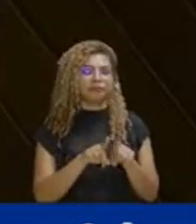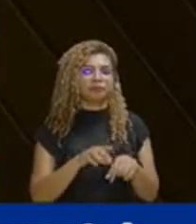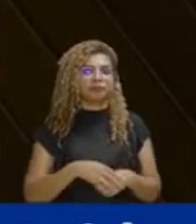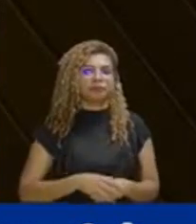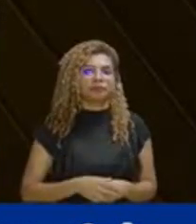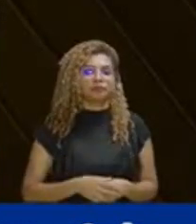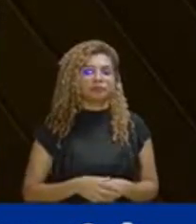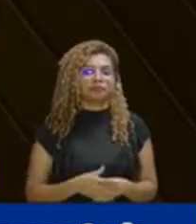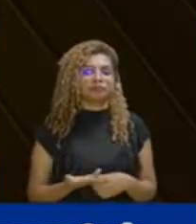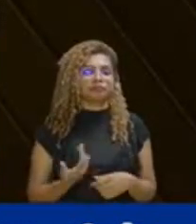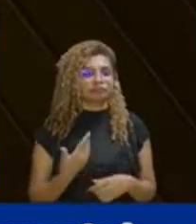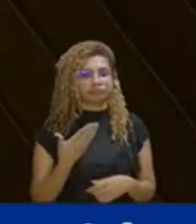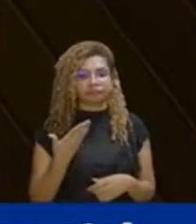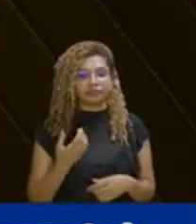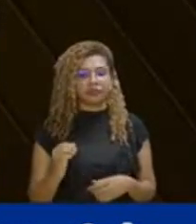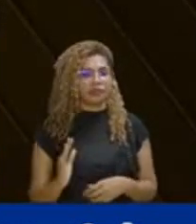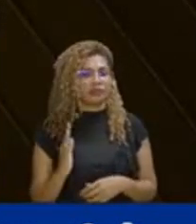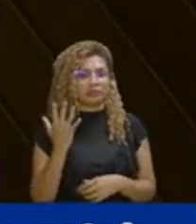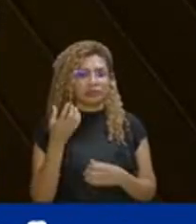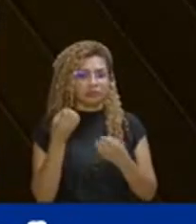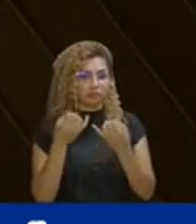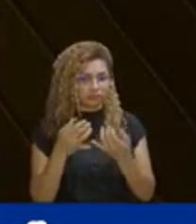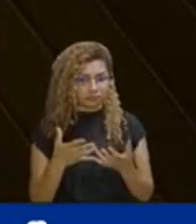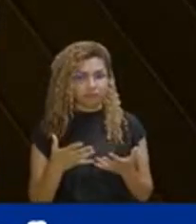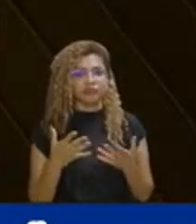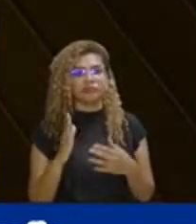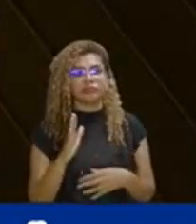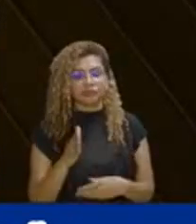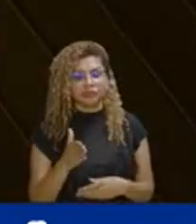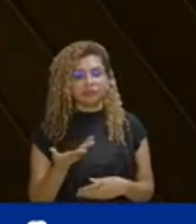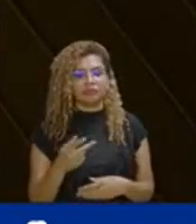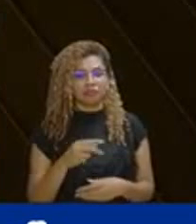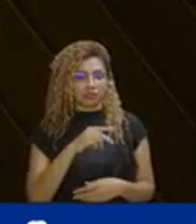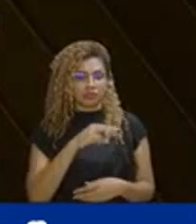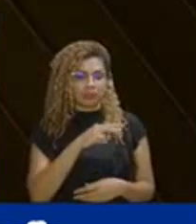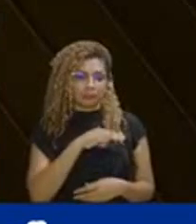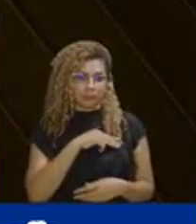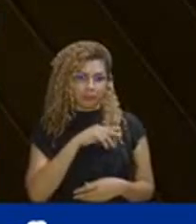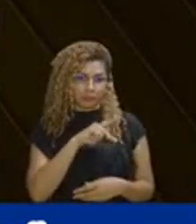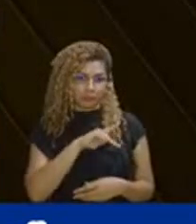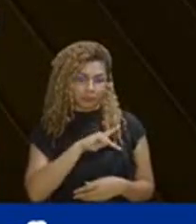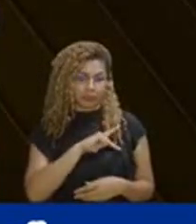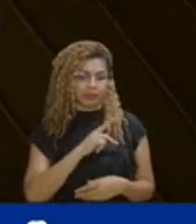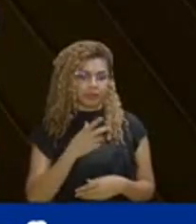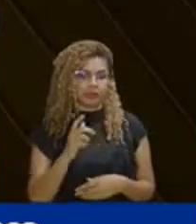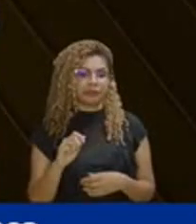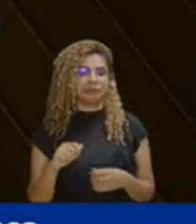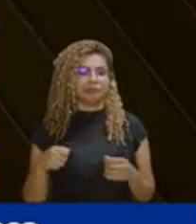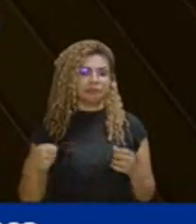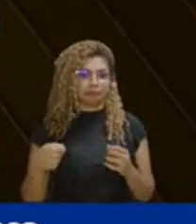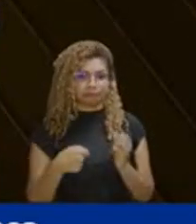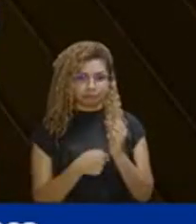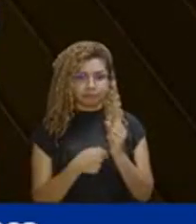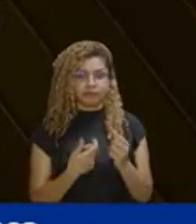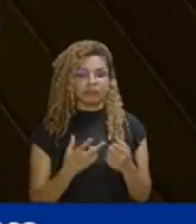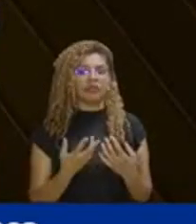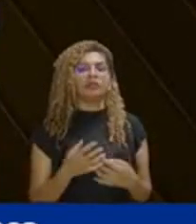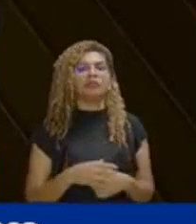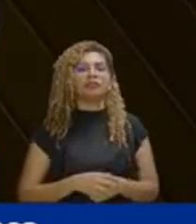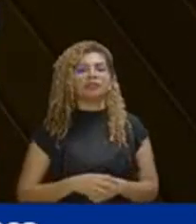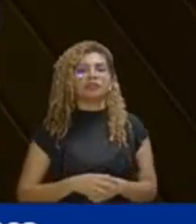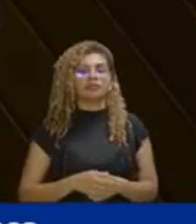de inelegibilidade acima afirmada, a Promotoria Eleitoral de Macapá, após ajuizar a ação de impugnação de registro de